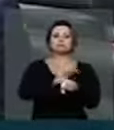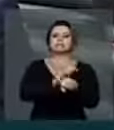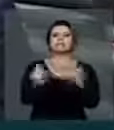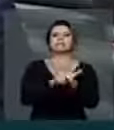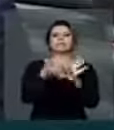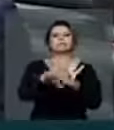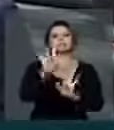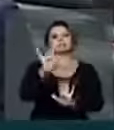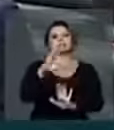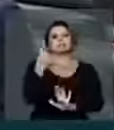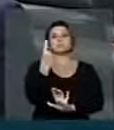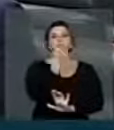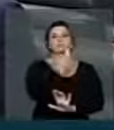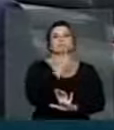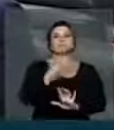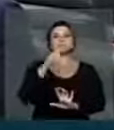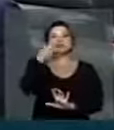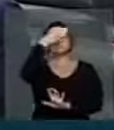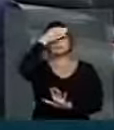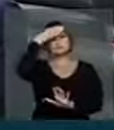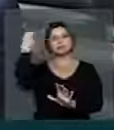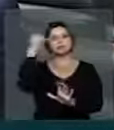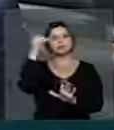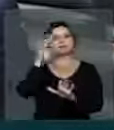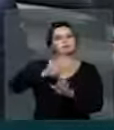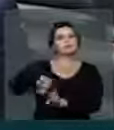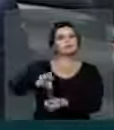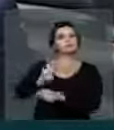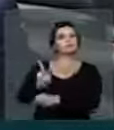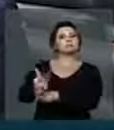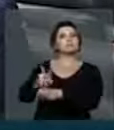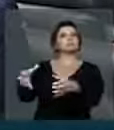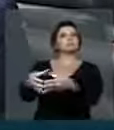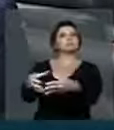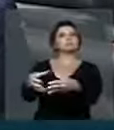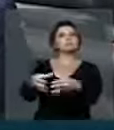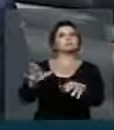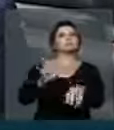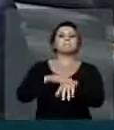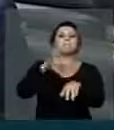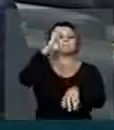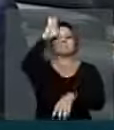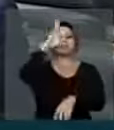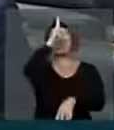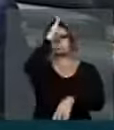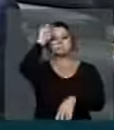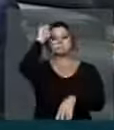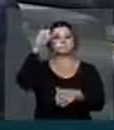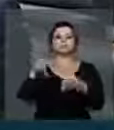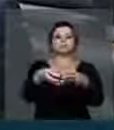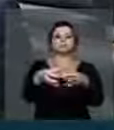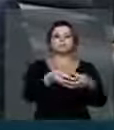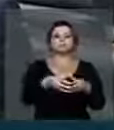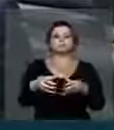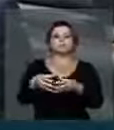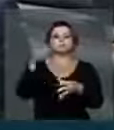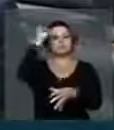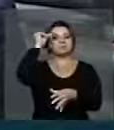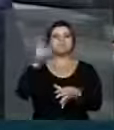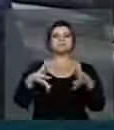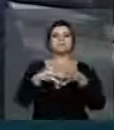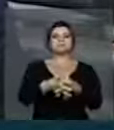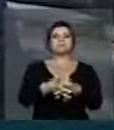individuais, esquece as emendas de bancada, mas as individuais sejam liberadas para nós não passarmos vergonha perante as nossas bases. É